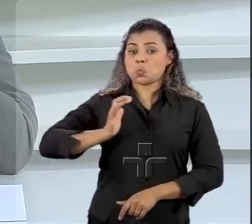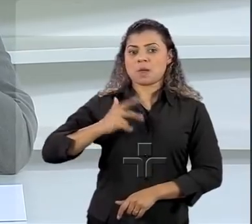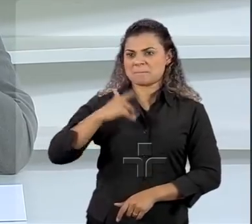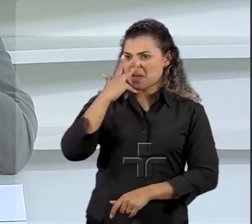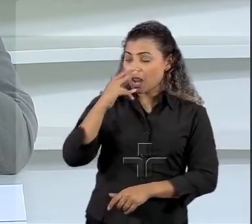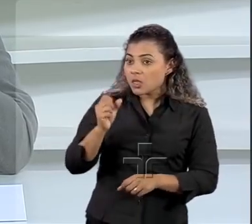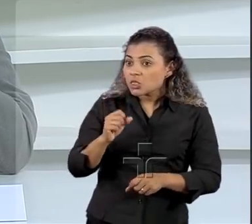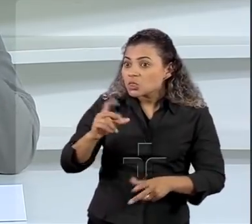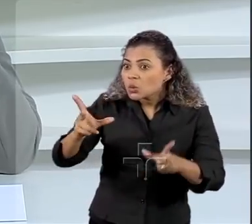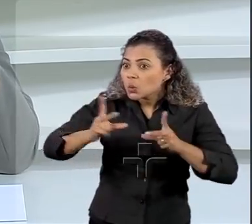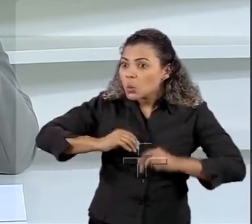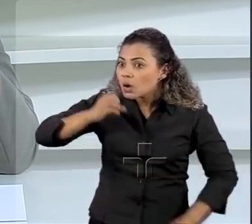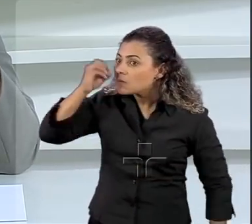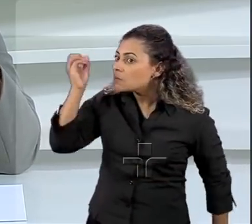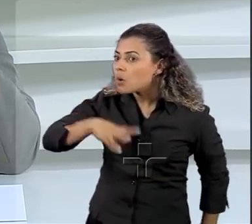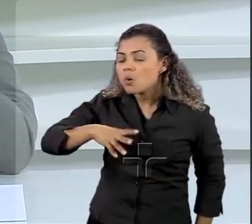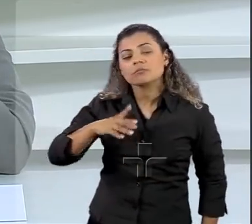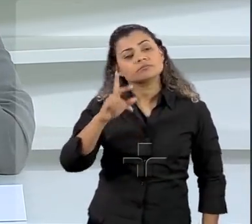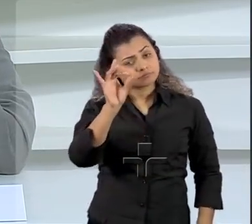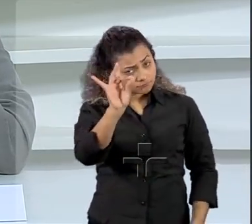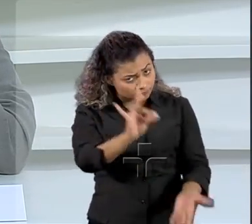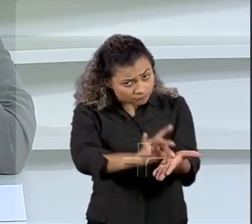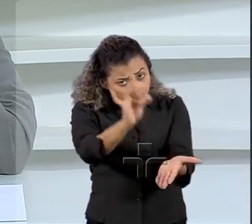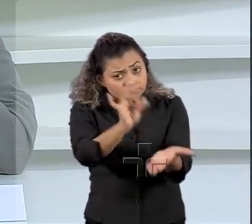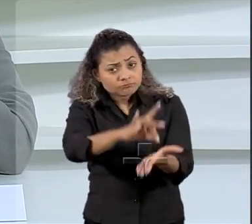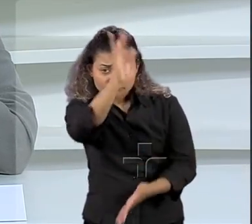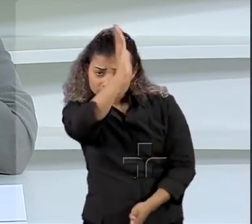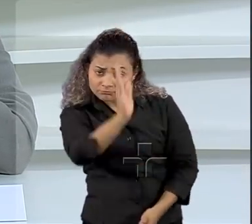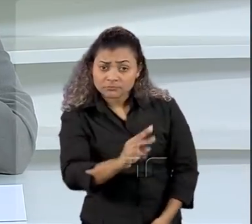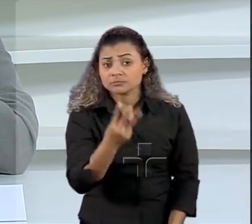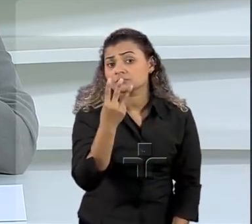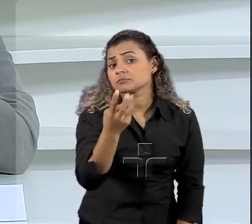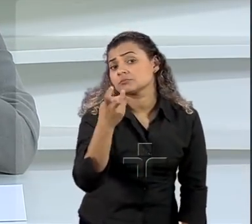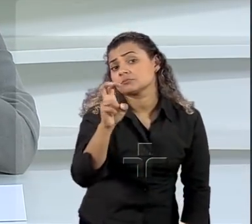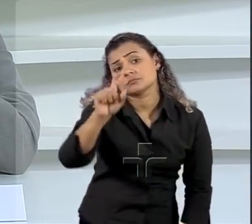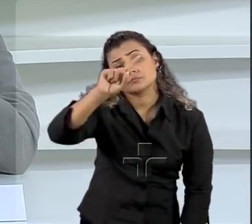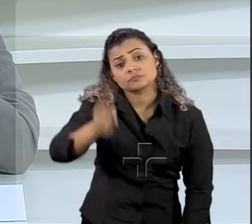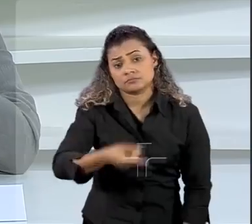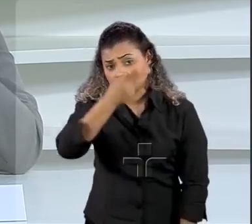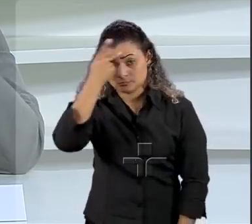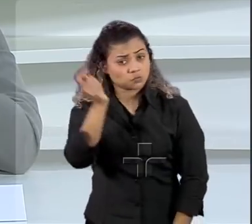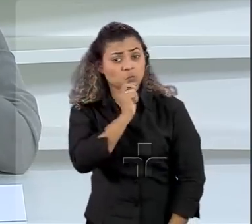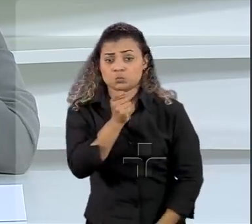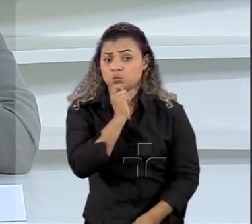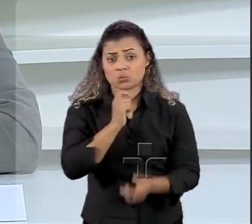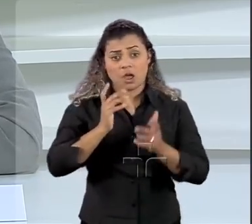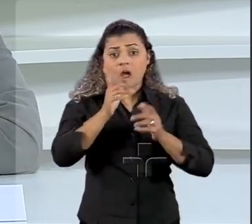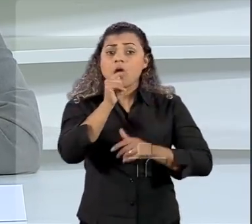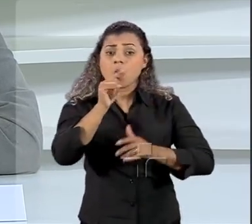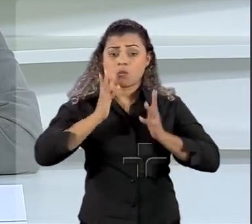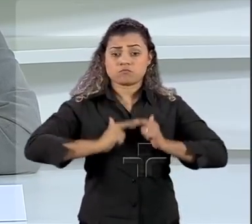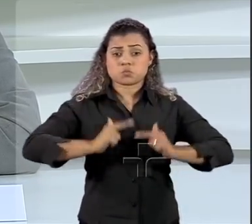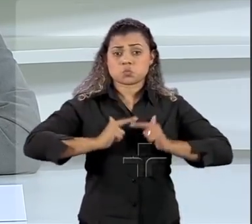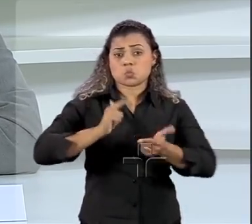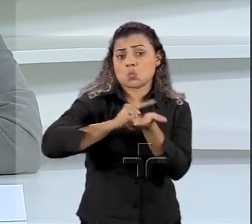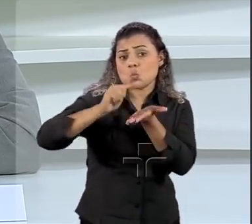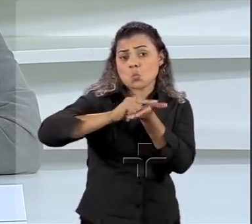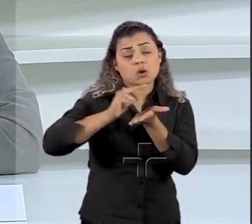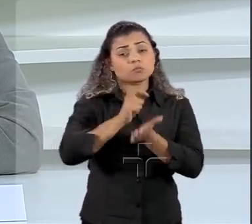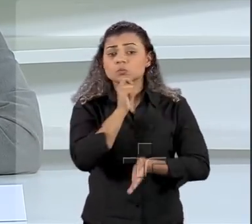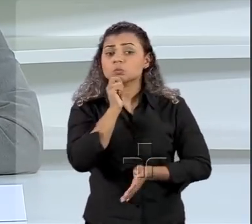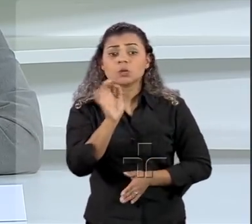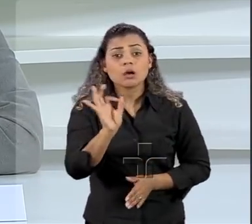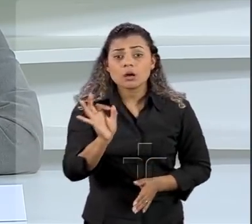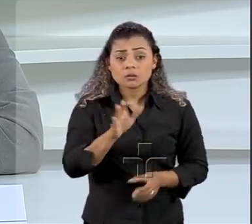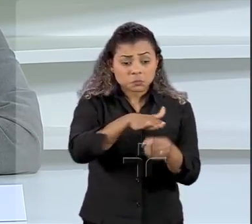um absurdo, mas nós estamos falando em Brasil. 35 milhões de pessoas não têm acesso à água potável, 100 milhões não têm acesso a tratamento de